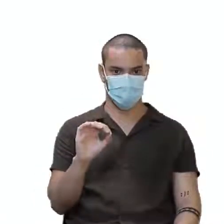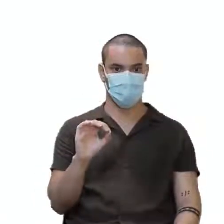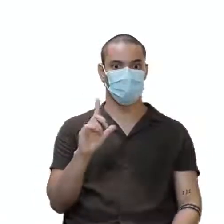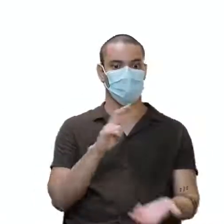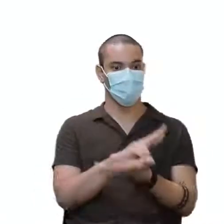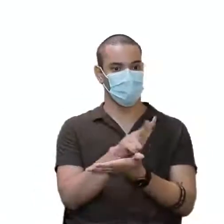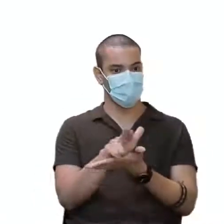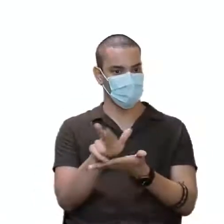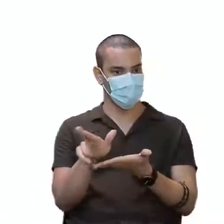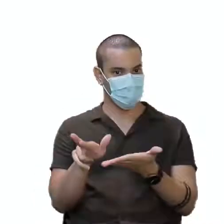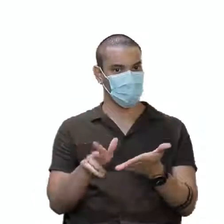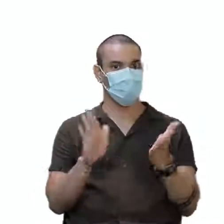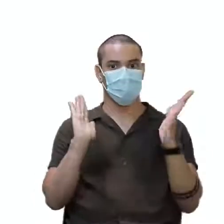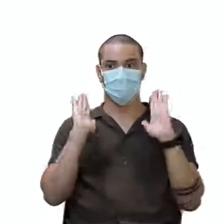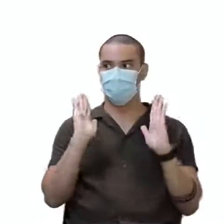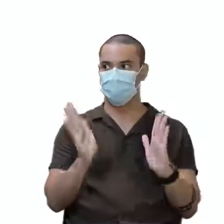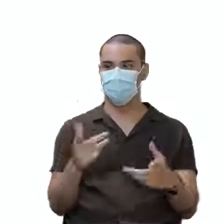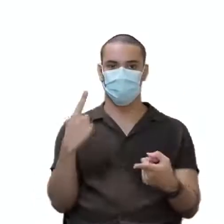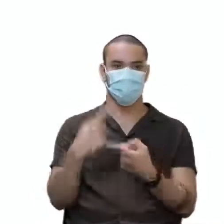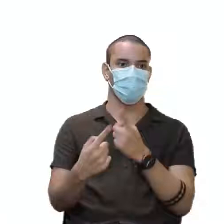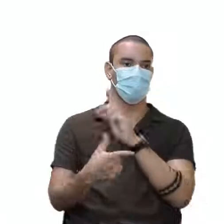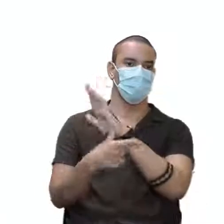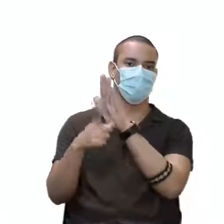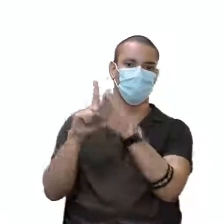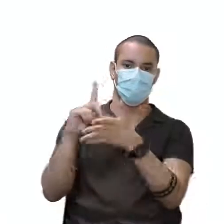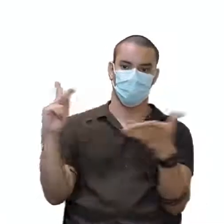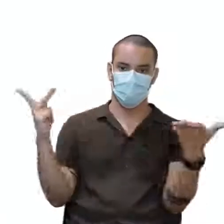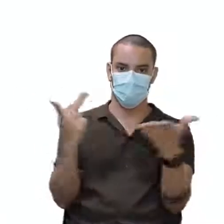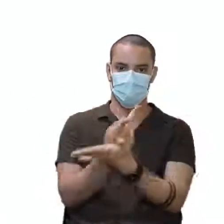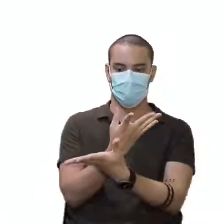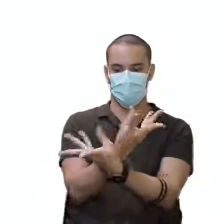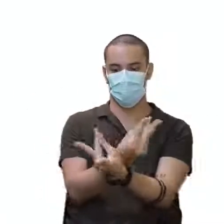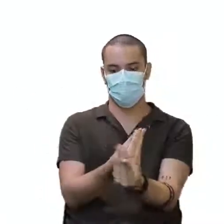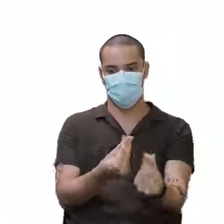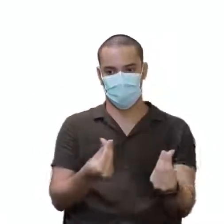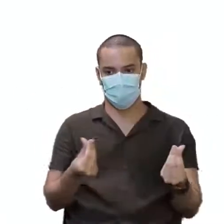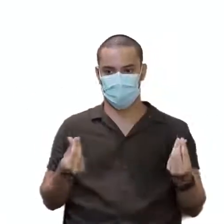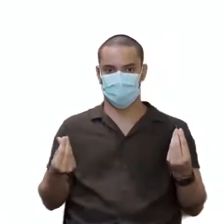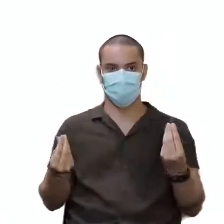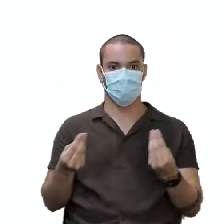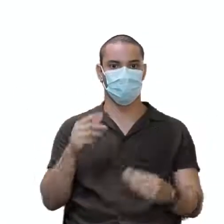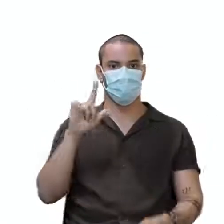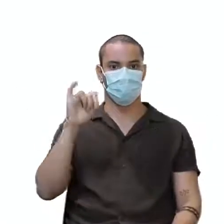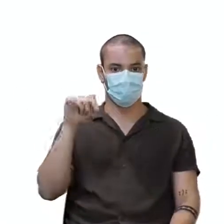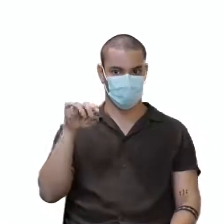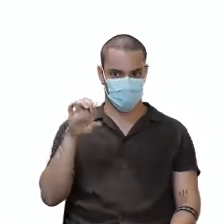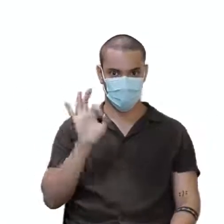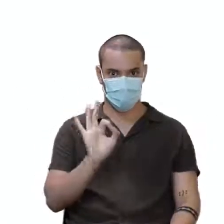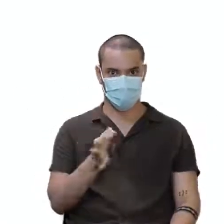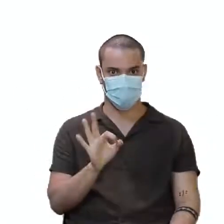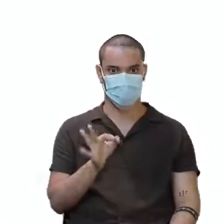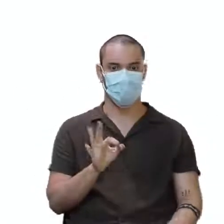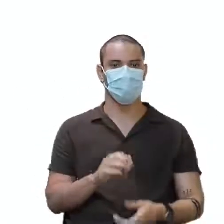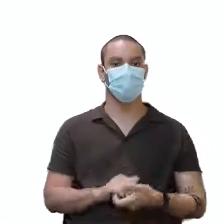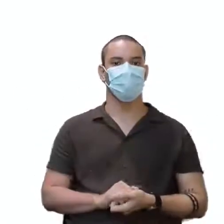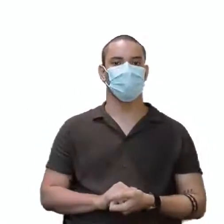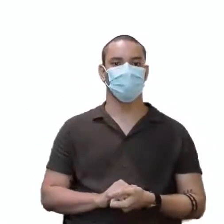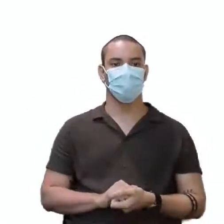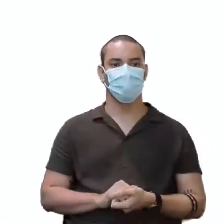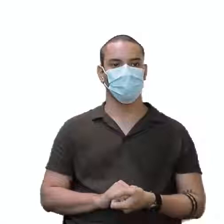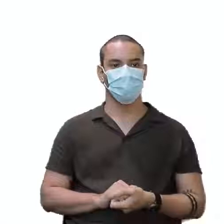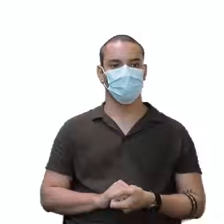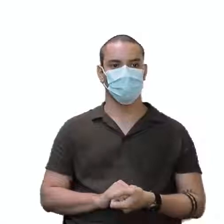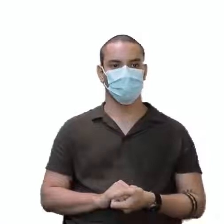Várias camadas de solo agora, porque a decomposição oriunda ali dos líquens, pelas substâncias erosivas, vão